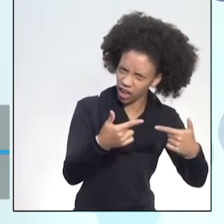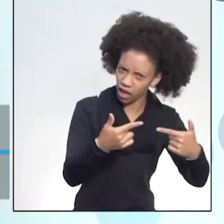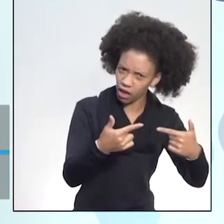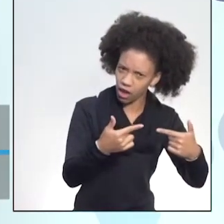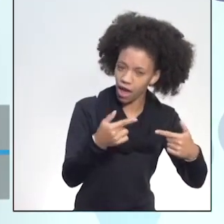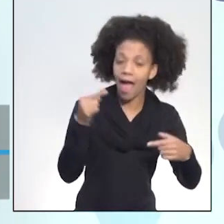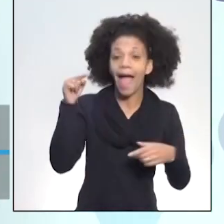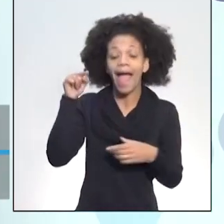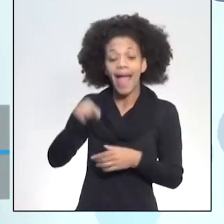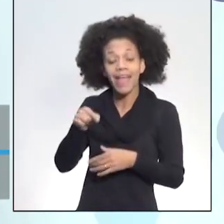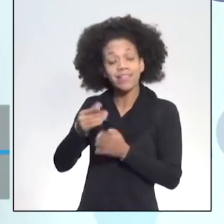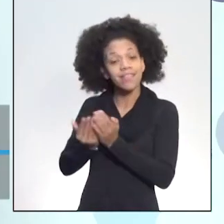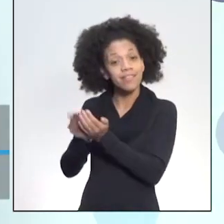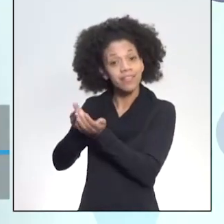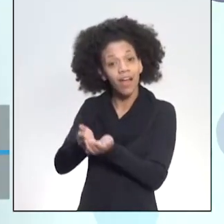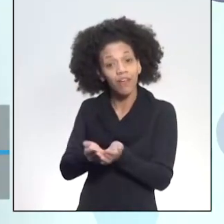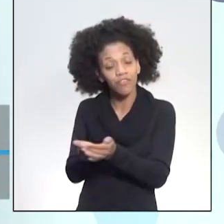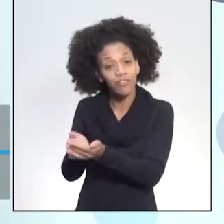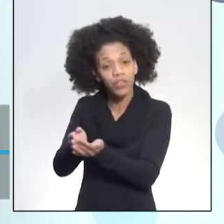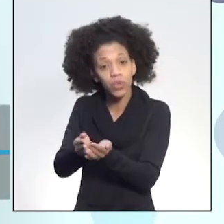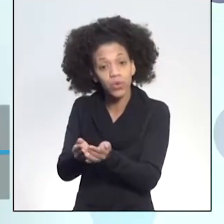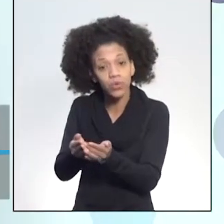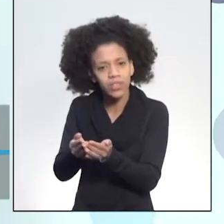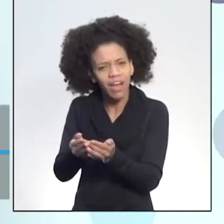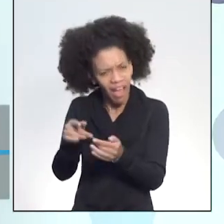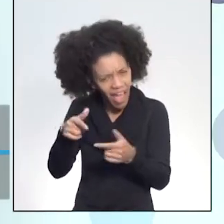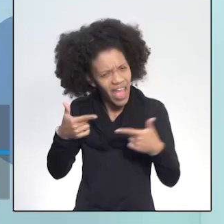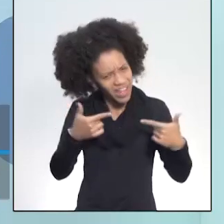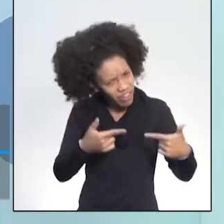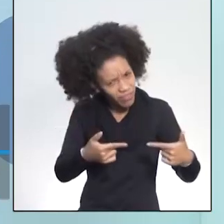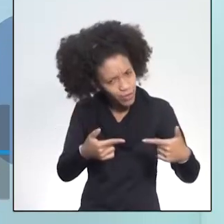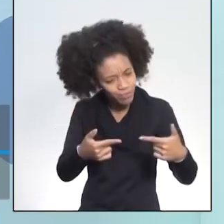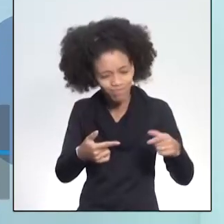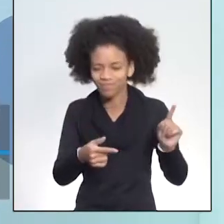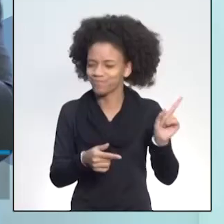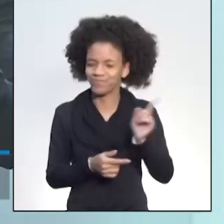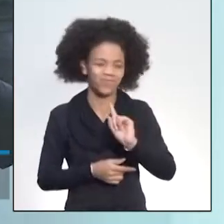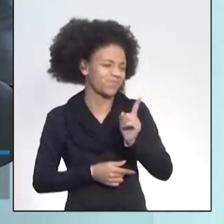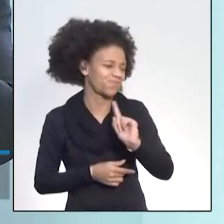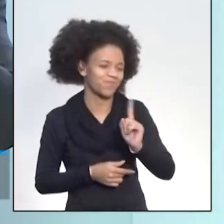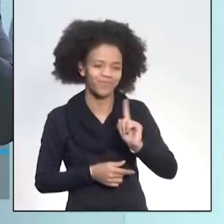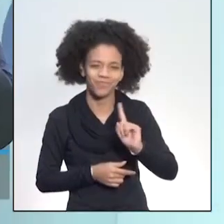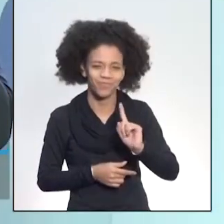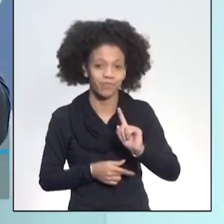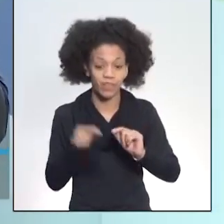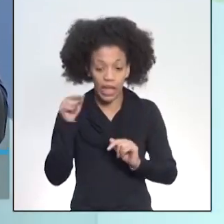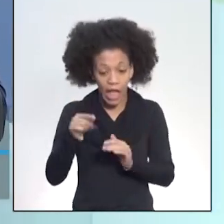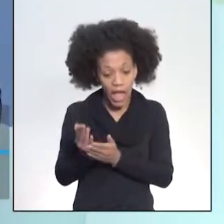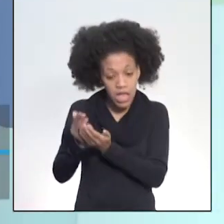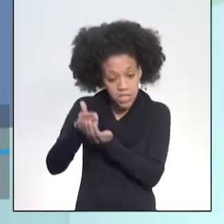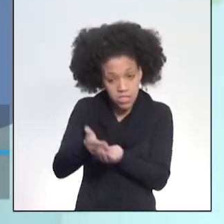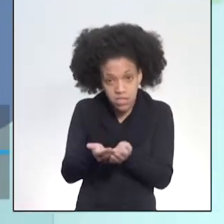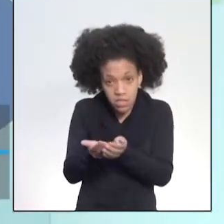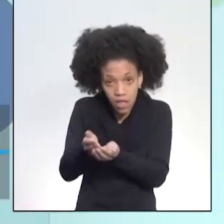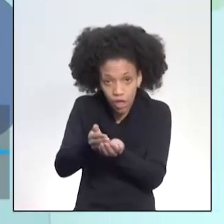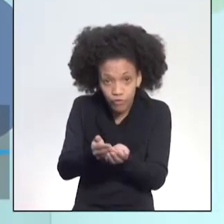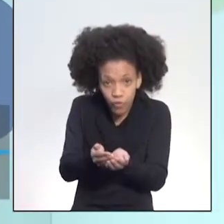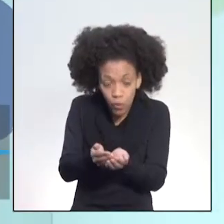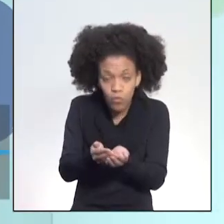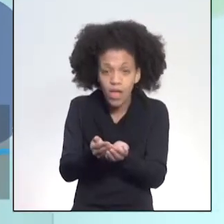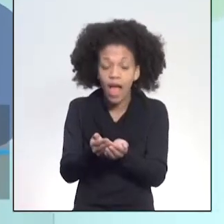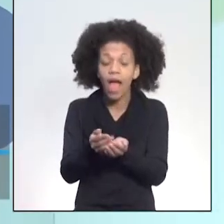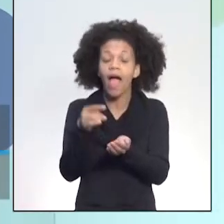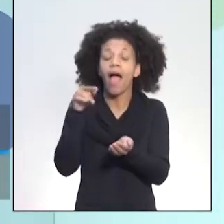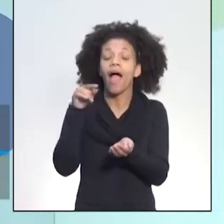Esses navios eram navios de guerra? Não. Esses navios eram navios